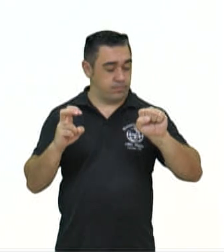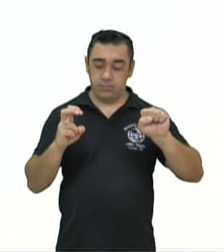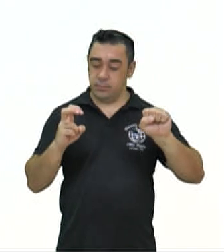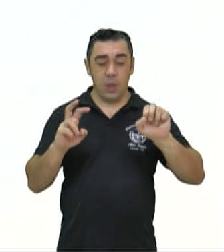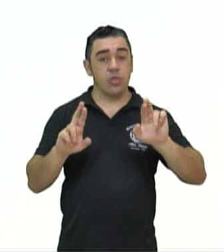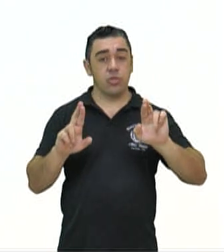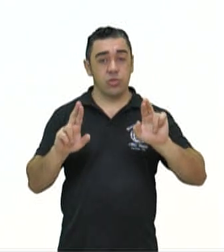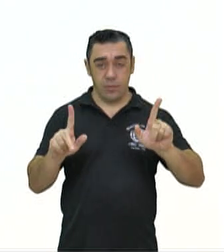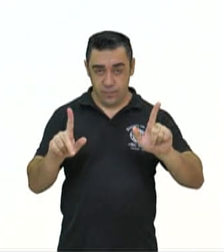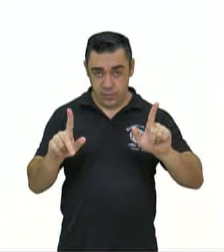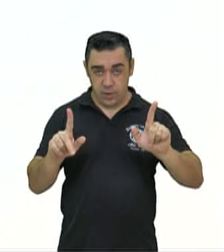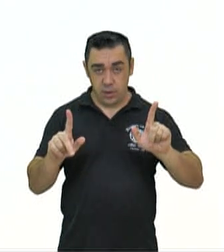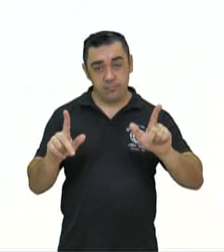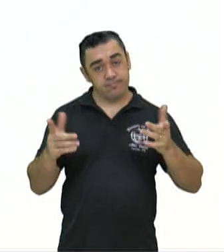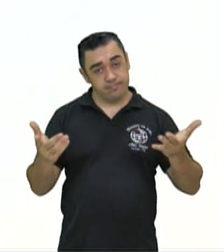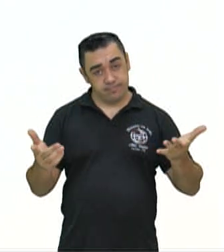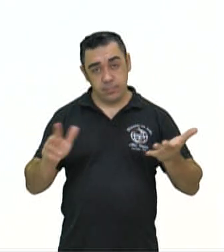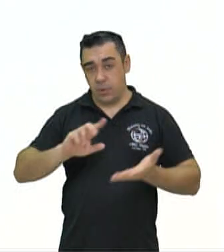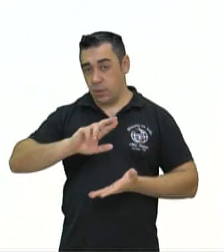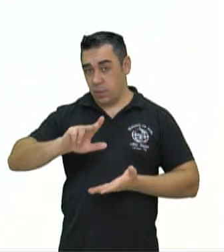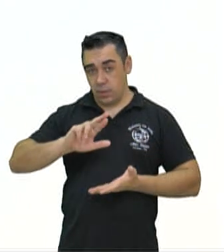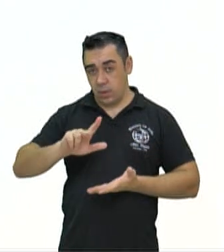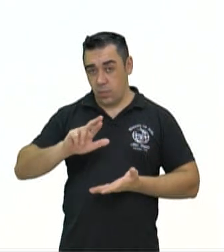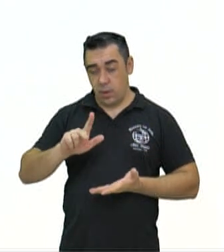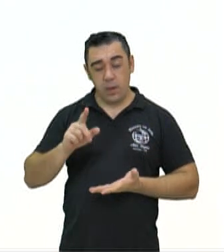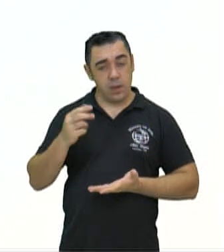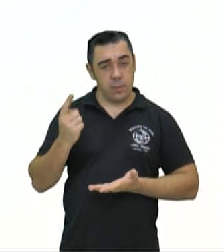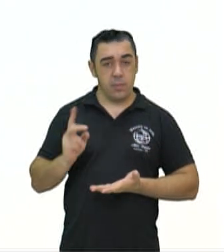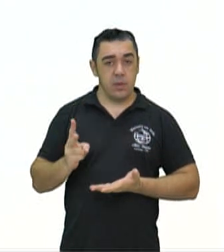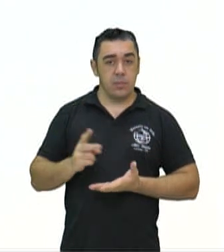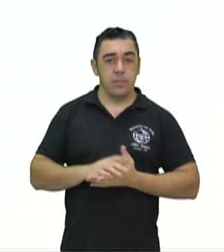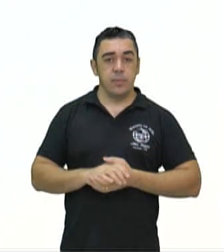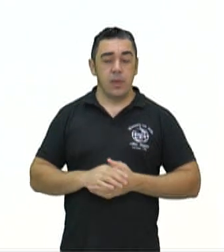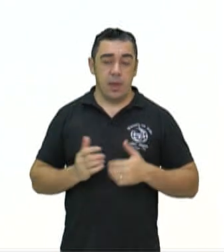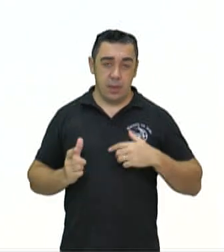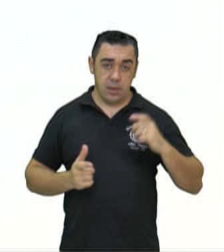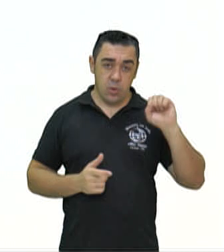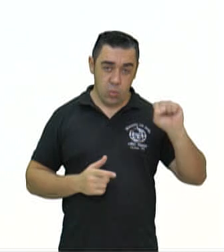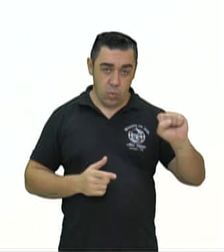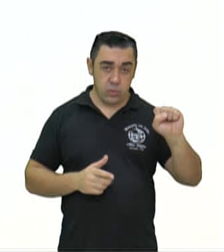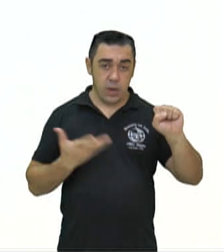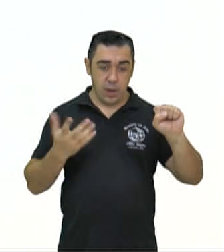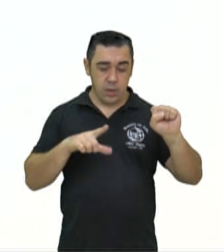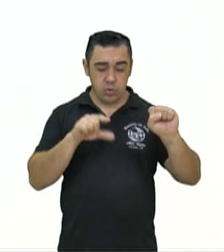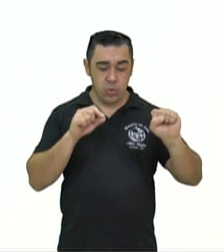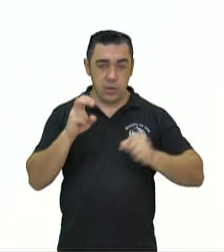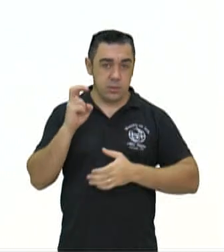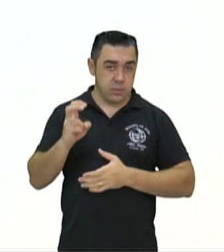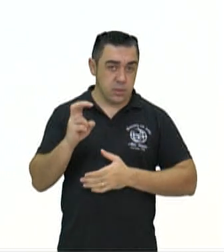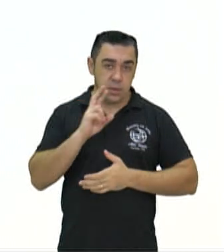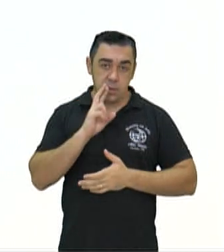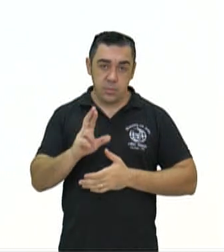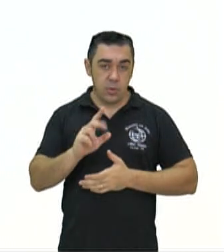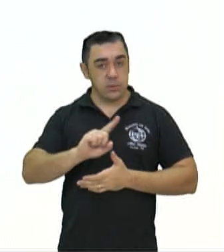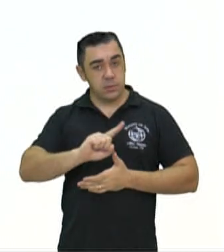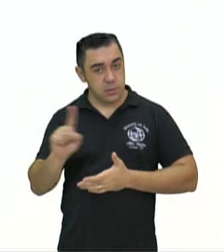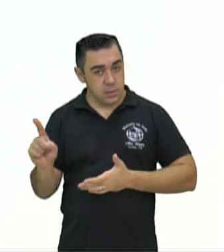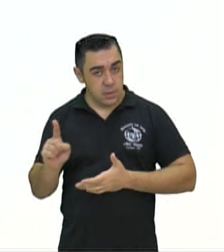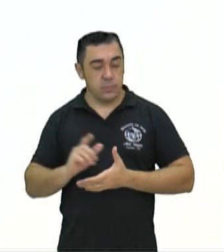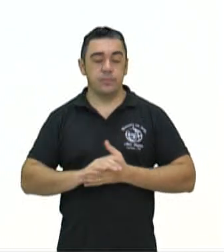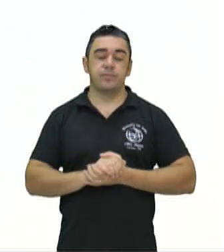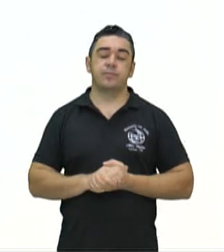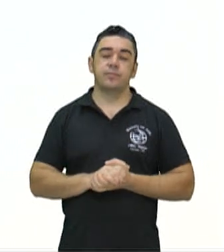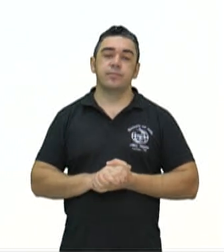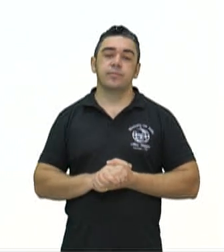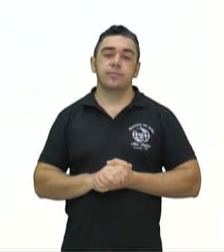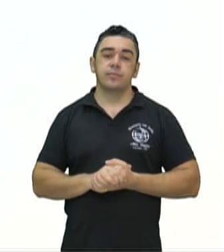não? Aqui ela tem 8 pares e ela quer escolher 5. Então, a resposta é